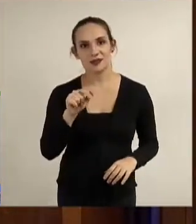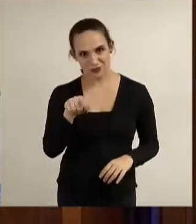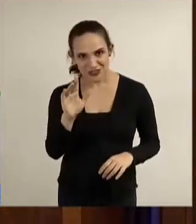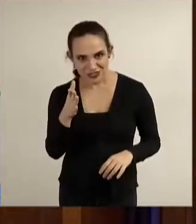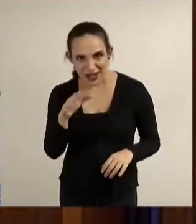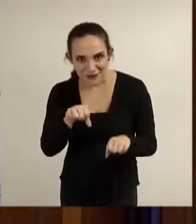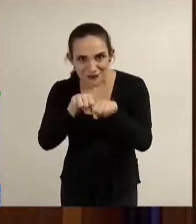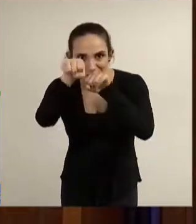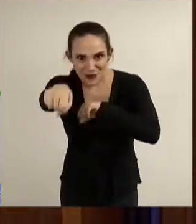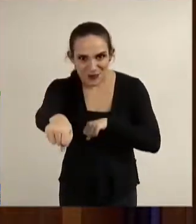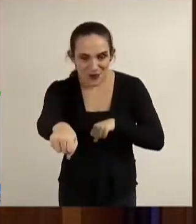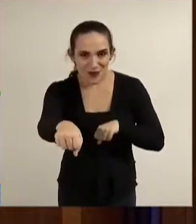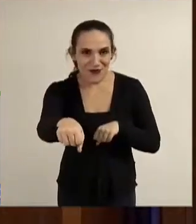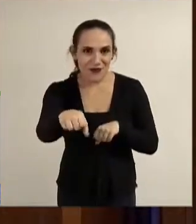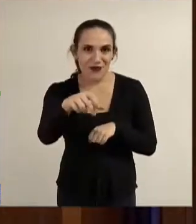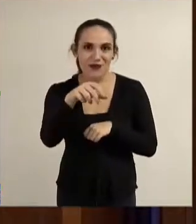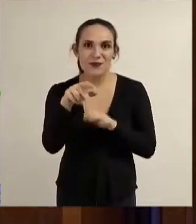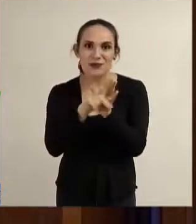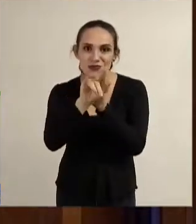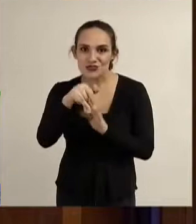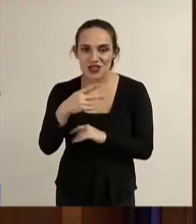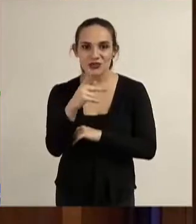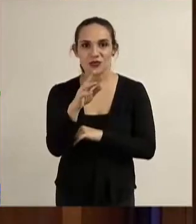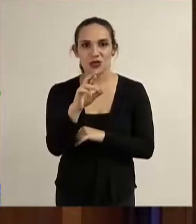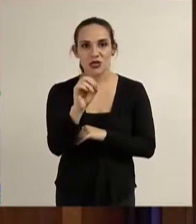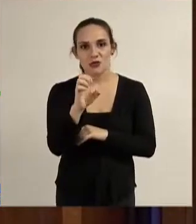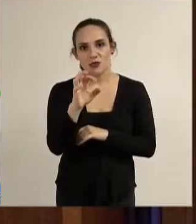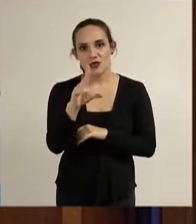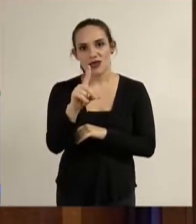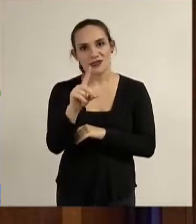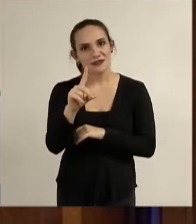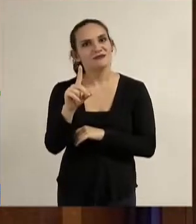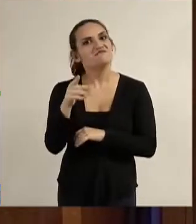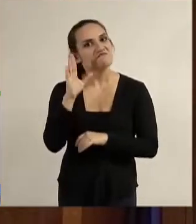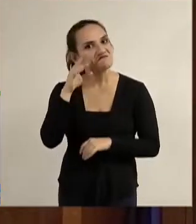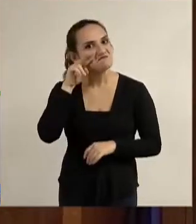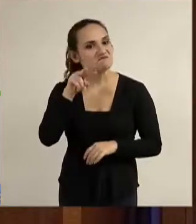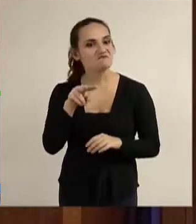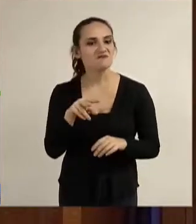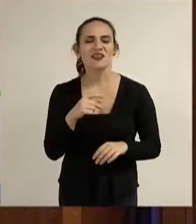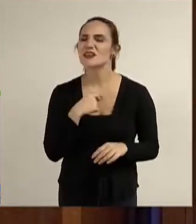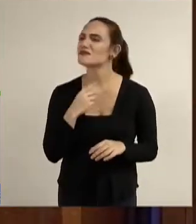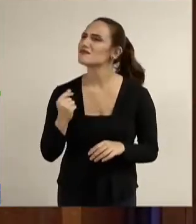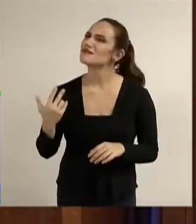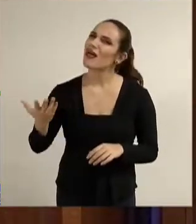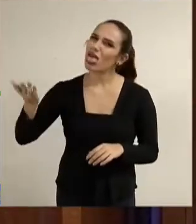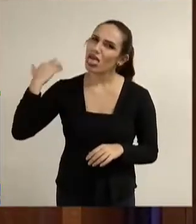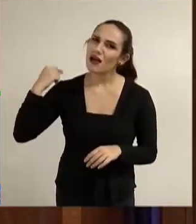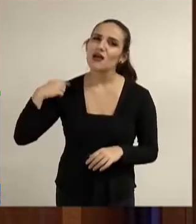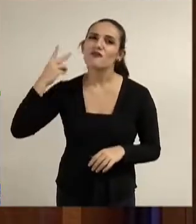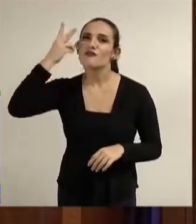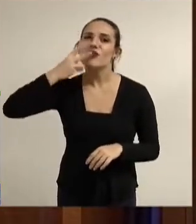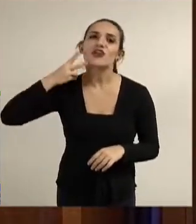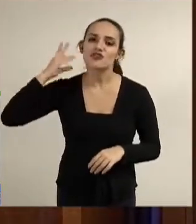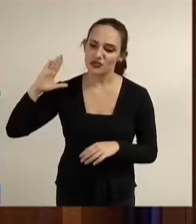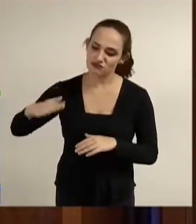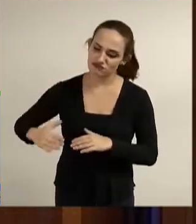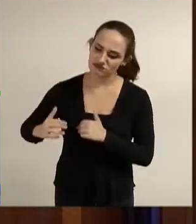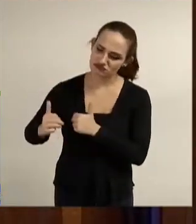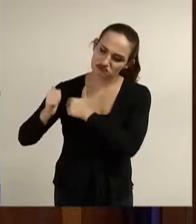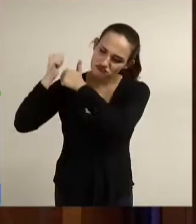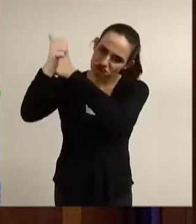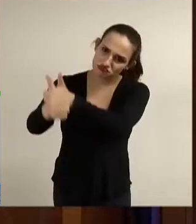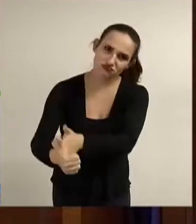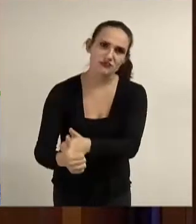do PROERD, liderado, capitaneado pela Polícia Militar do Mato Grosso do Sul, e eu acompanho desde quando fui vereador, aqui